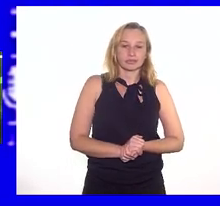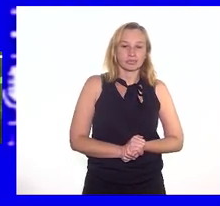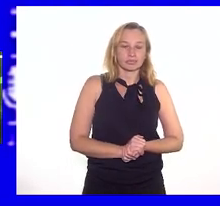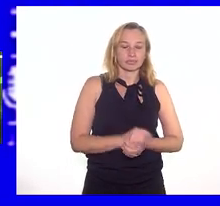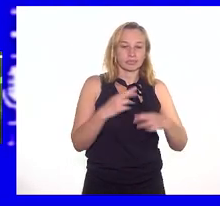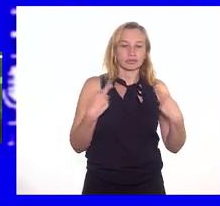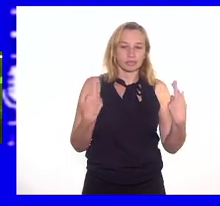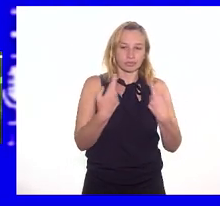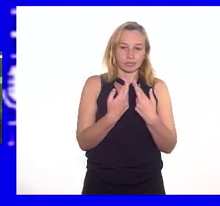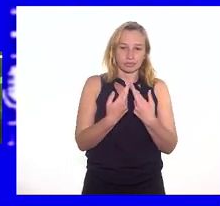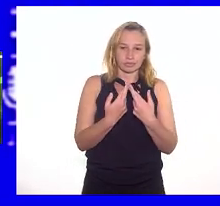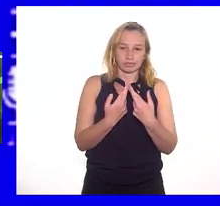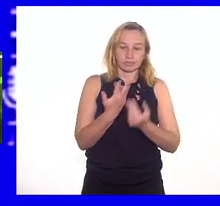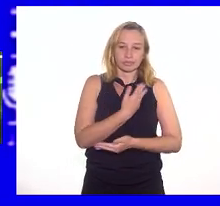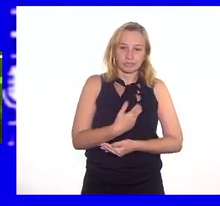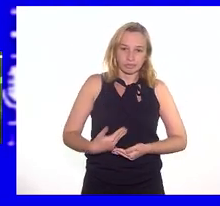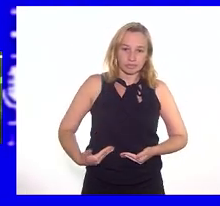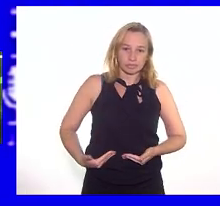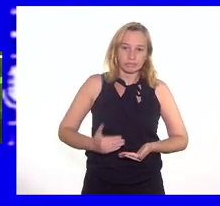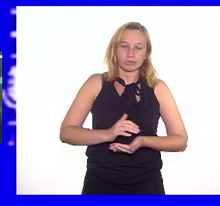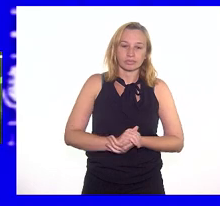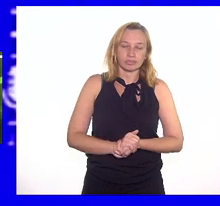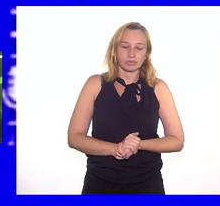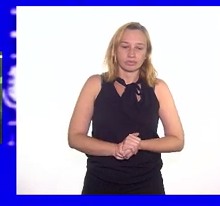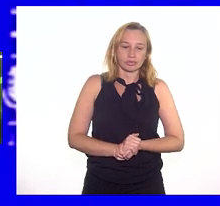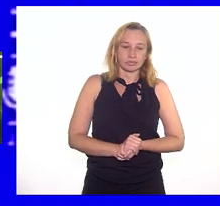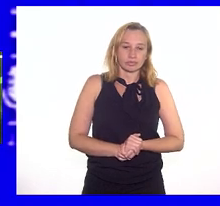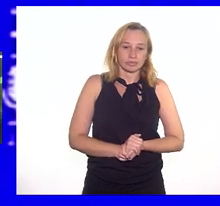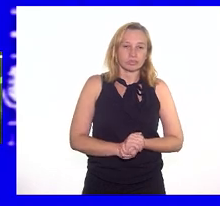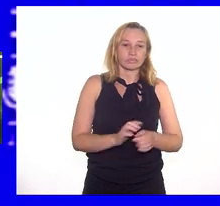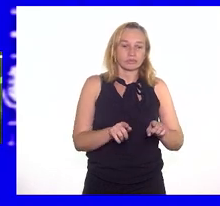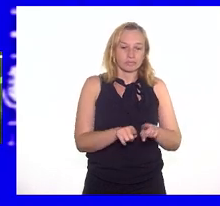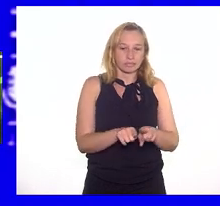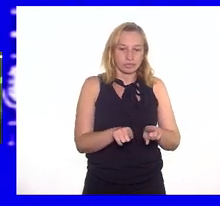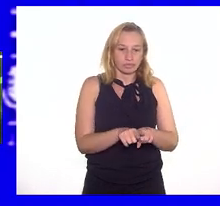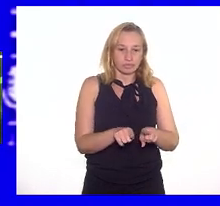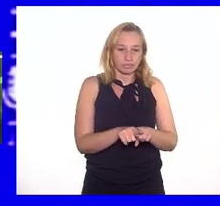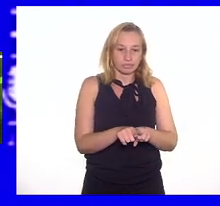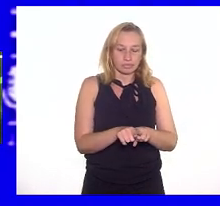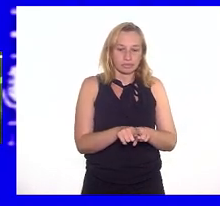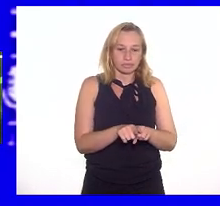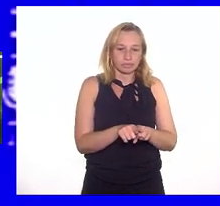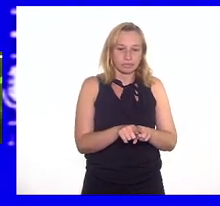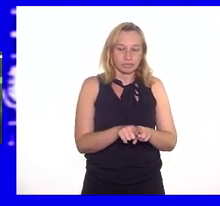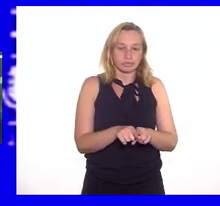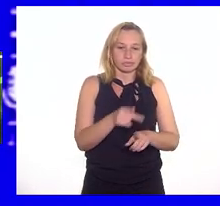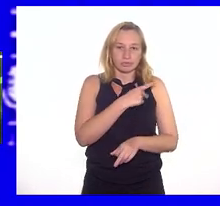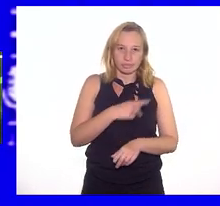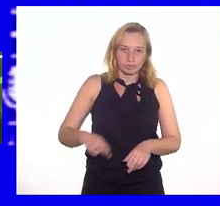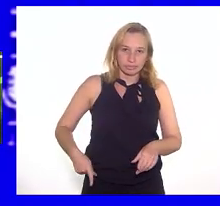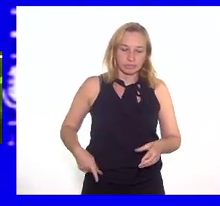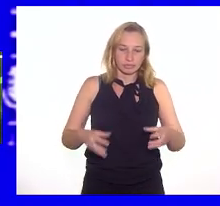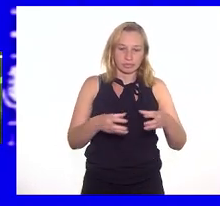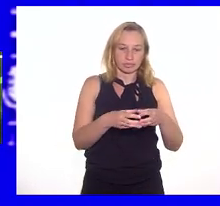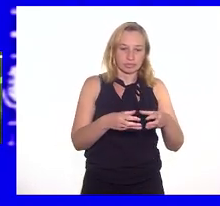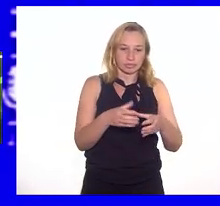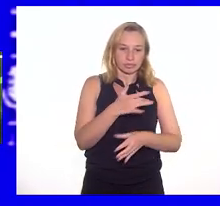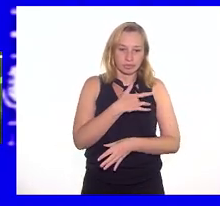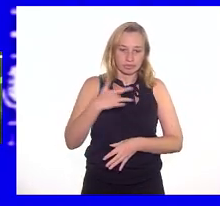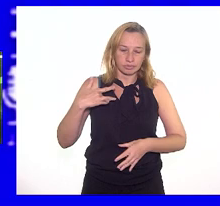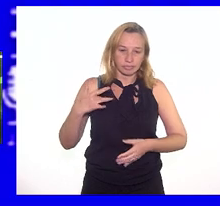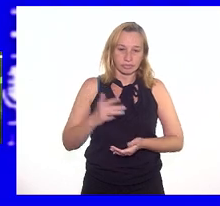tão importante audiência pública. Cumprimento a nossa querida presidente da Comissão de